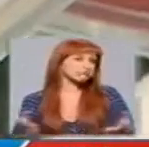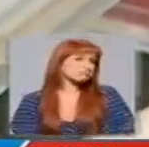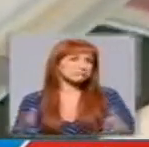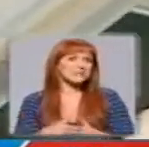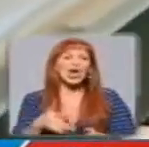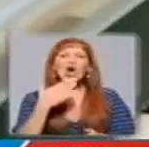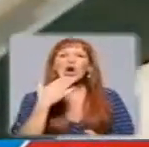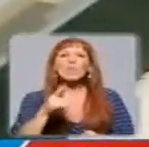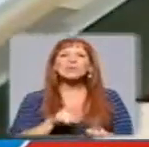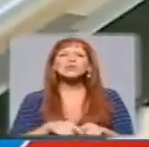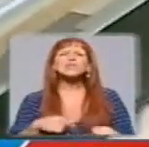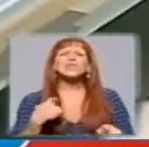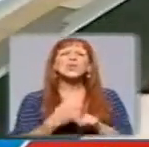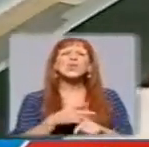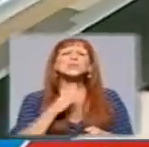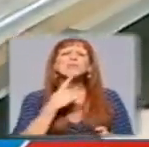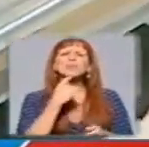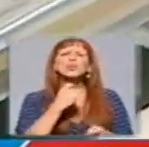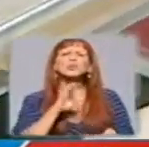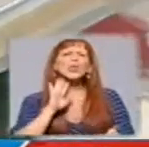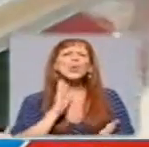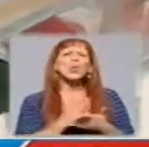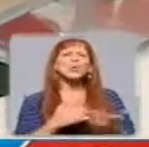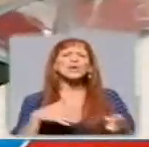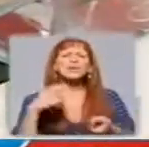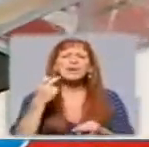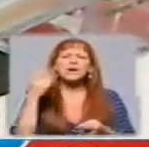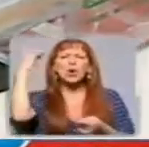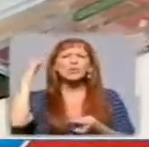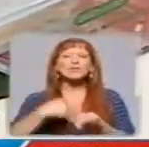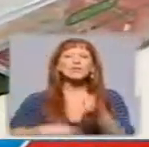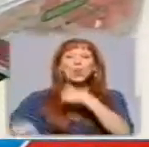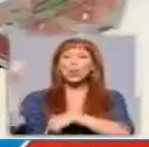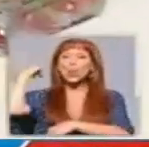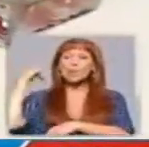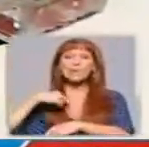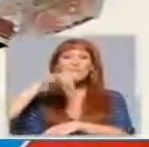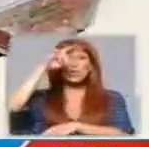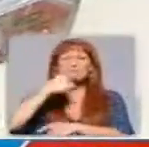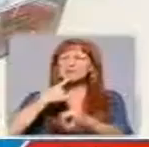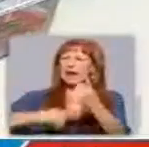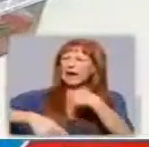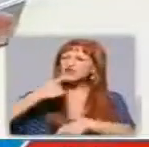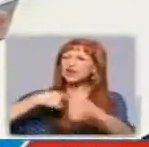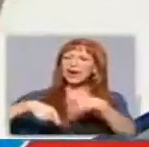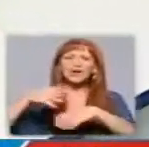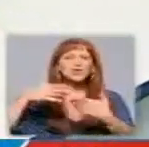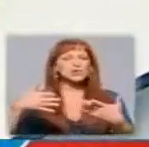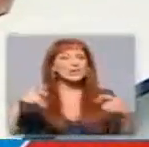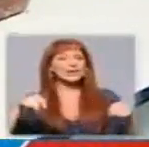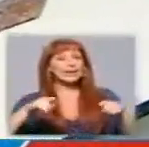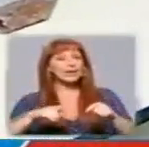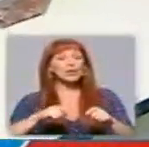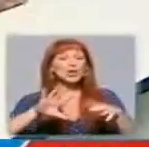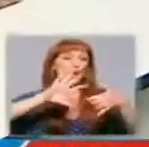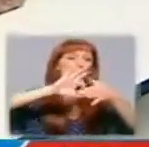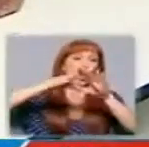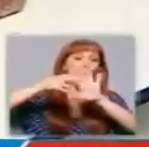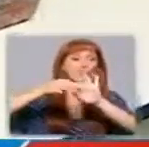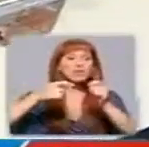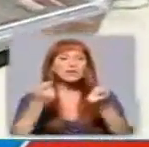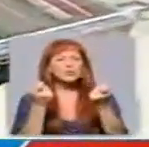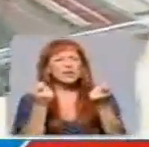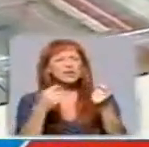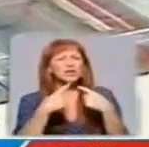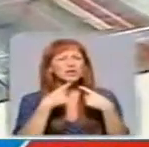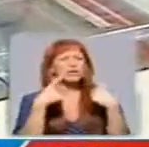Obrigado vou fazer aqui uma última pergunta o professor que no ano passado lembro-me que que achavam que este aqui tanto que estas Olimpíadas eram